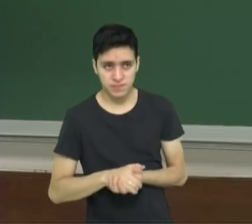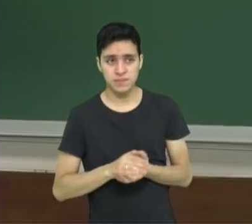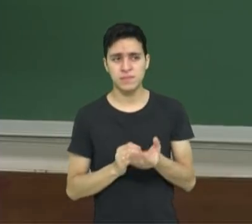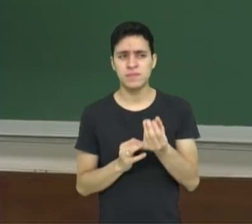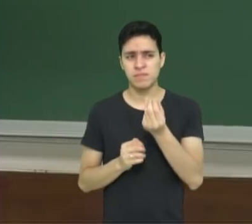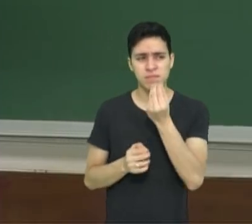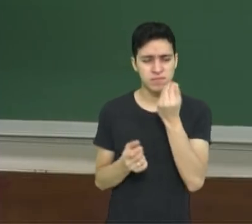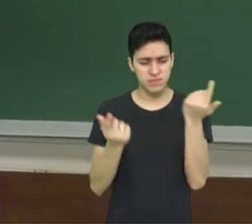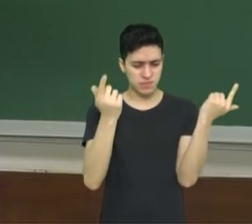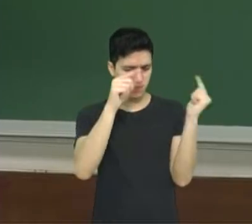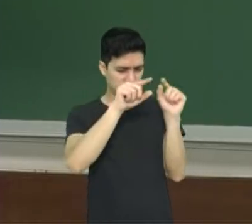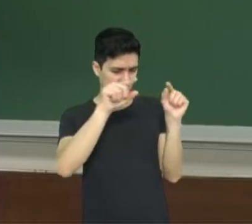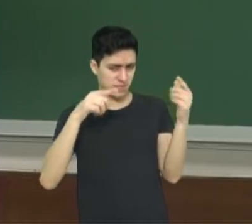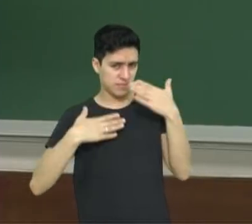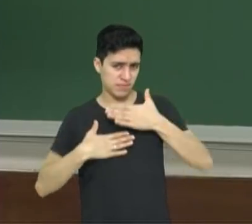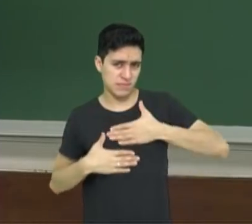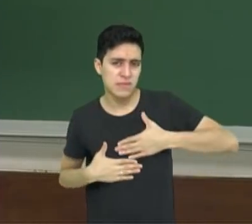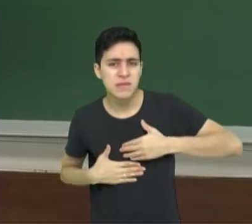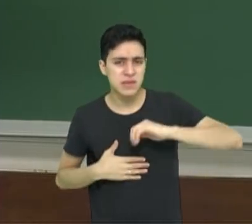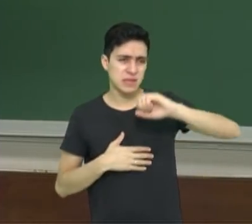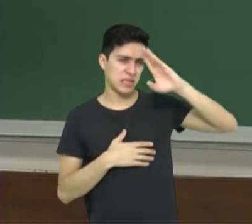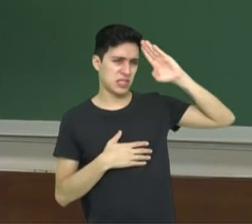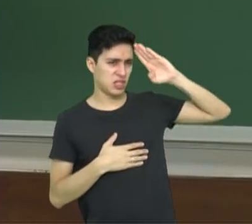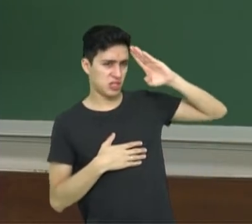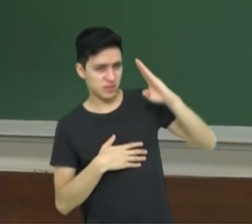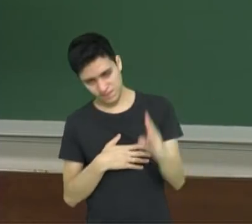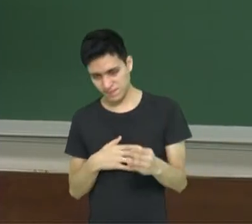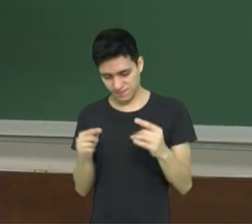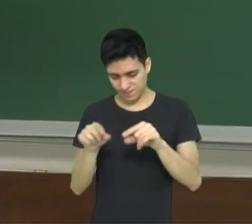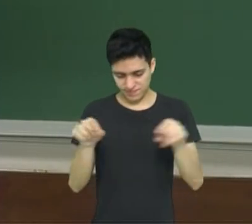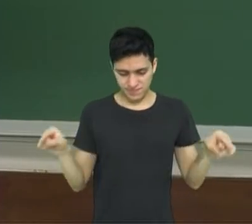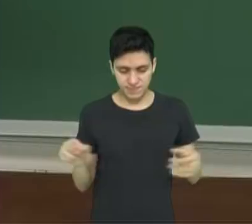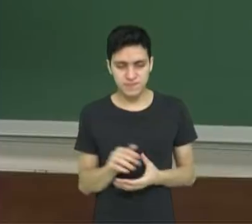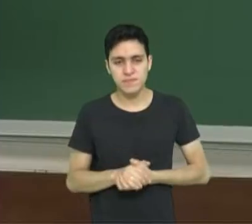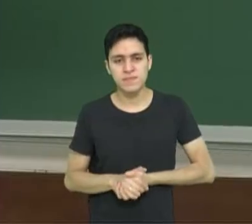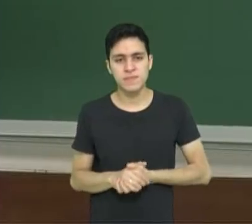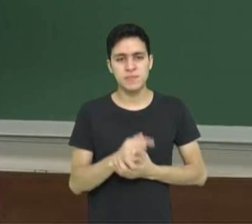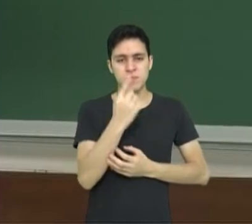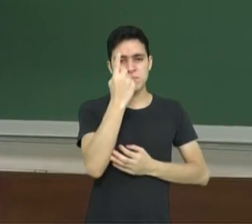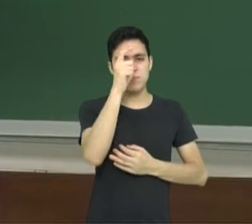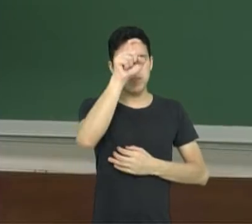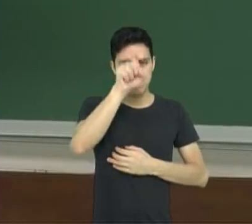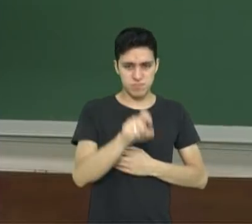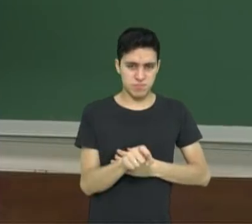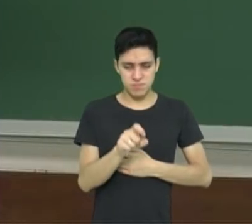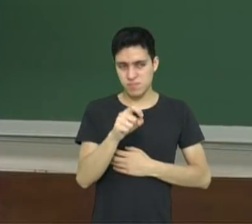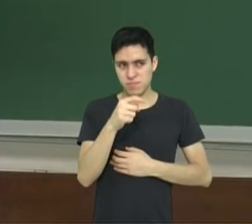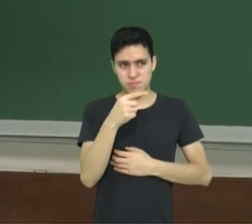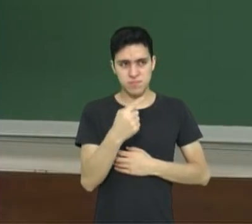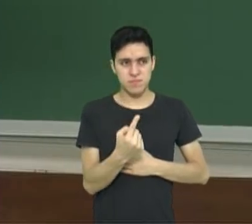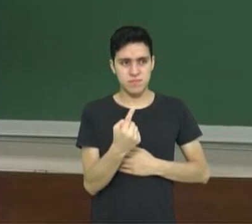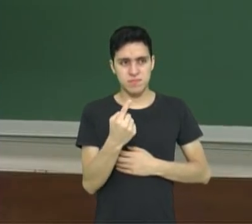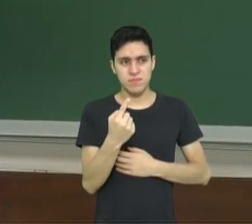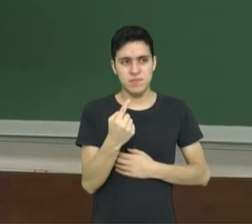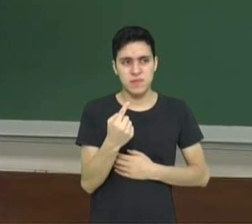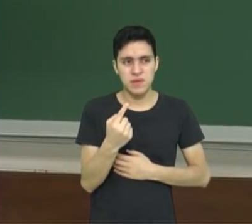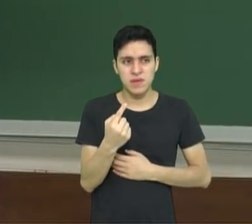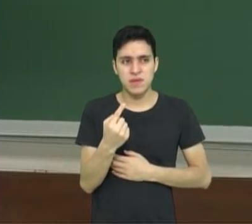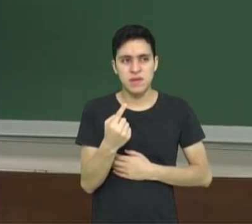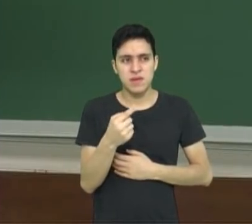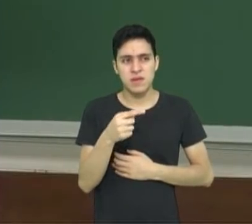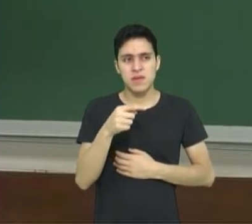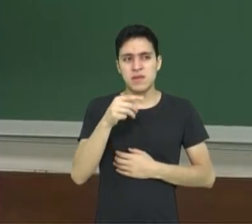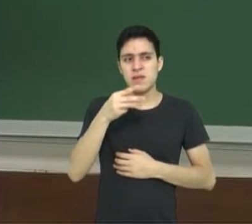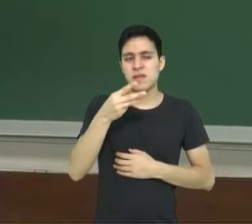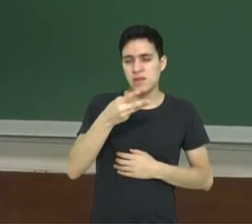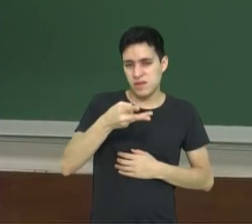eu fui escrevendo devagar, mas a gente já pode pular para essa linha aqui, ó. Ó, 1x mais 3x, que é o que está escrito aqui, eu fui